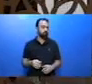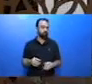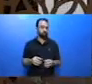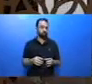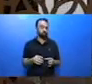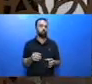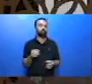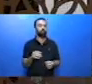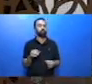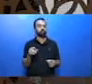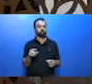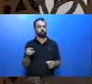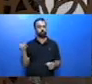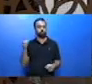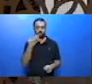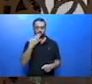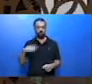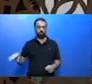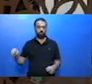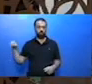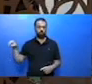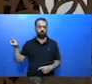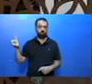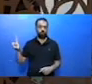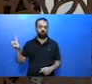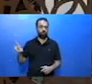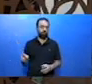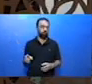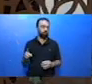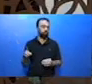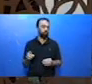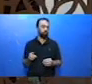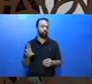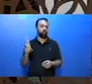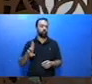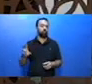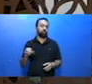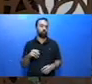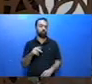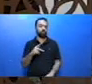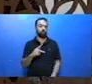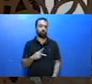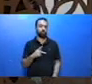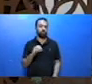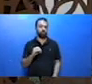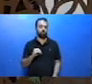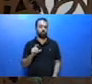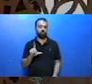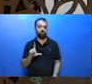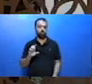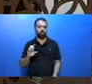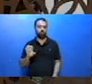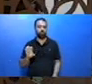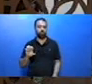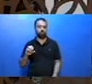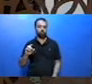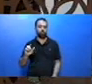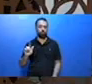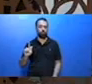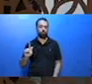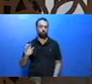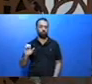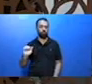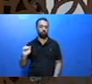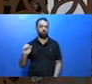a polegada para marcar um parafuso. Só que aqui, nessa aula, nós trouxemos alguns instrumentos de